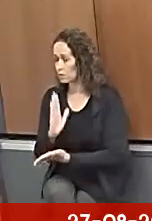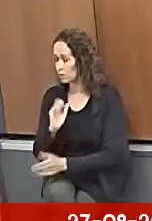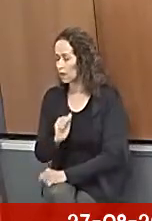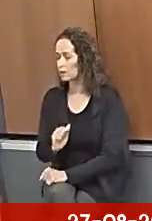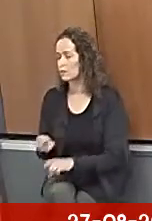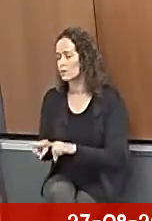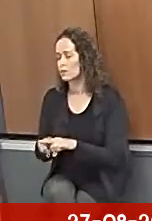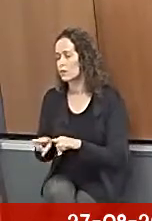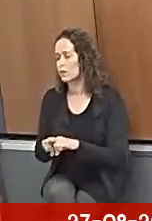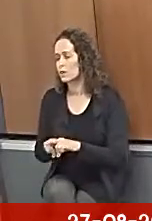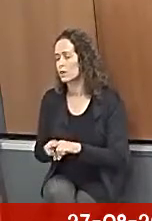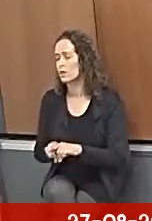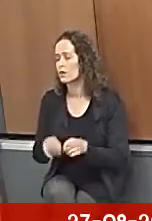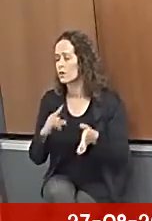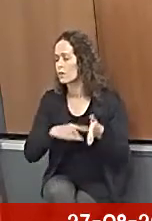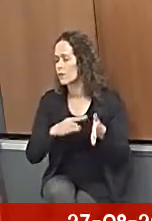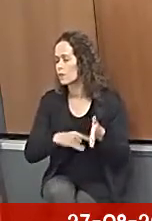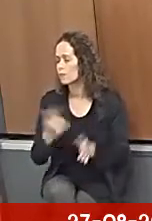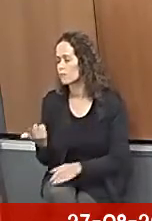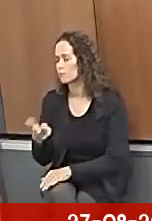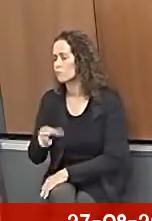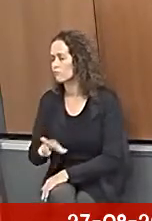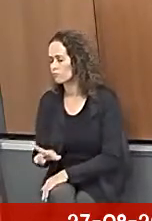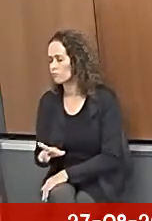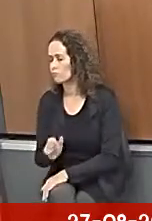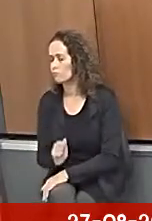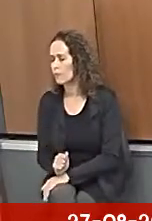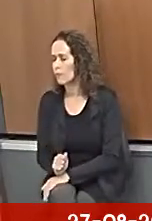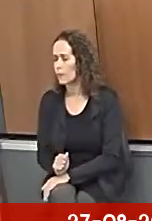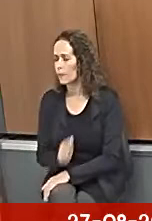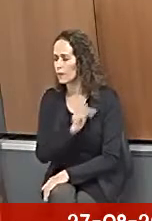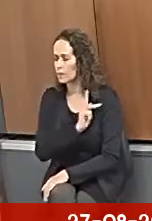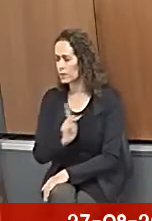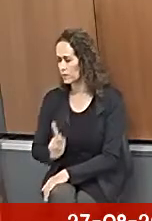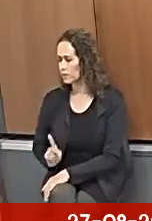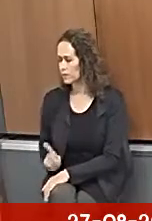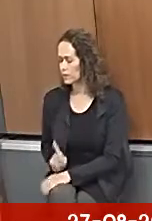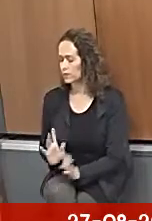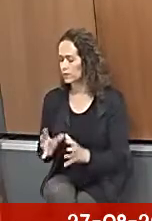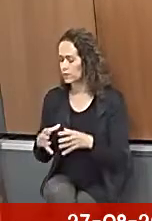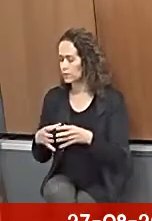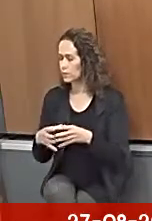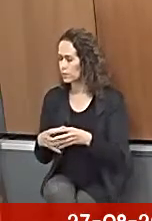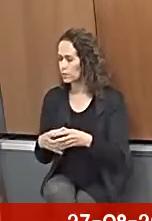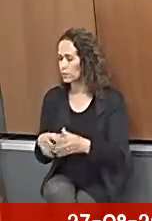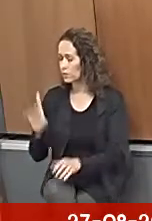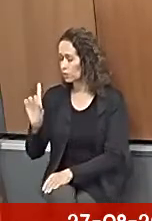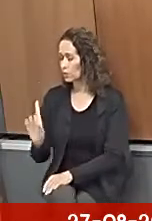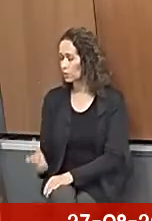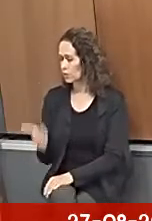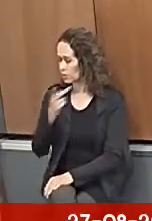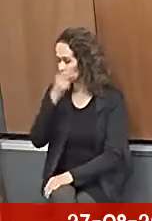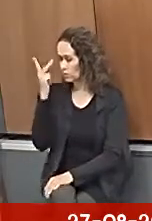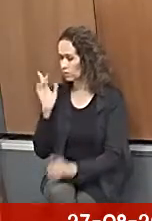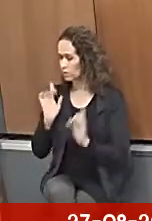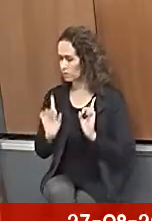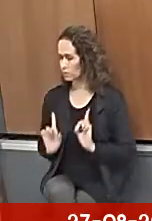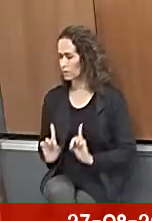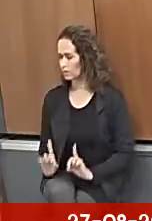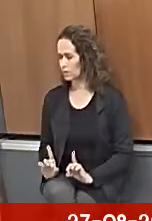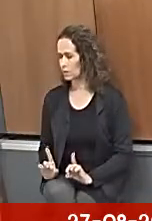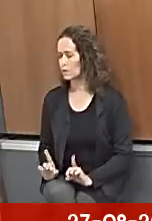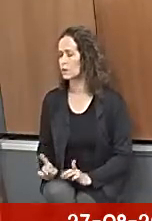é próxima e crescimento excelente disse o presidente da comissão de defesa dos direitos da pessoa com deficiência deputado que